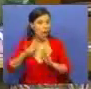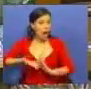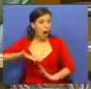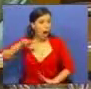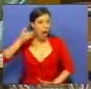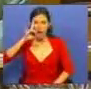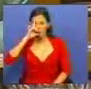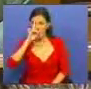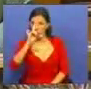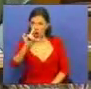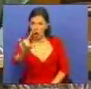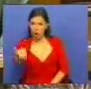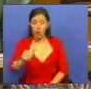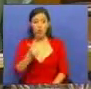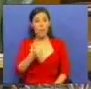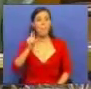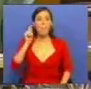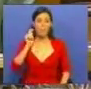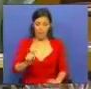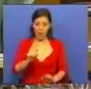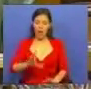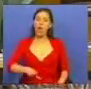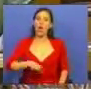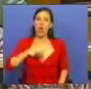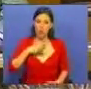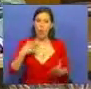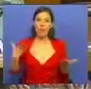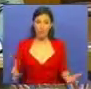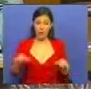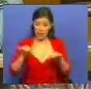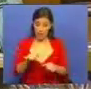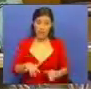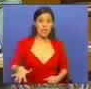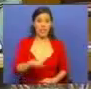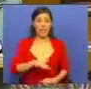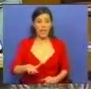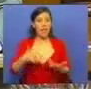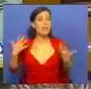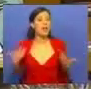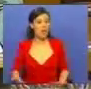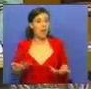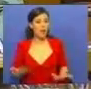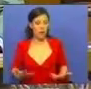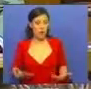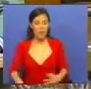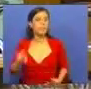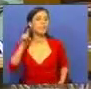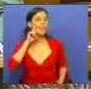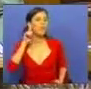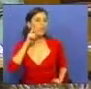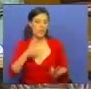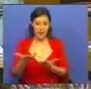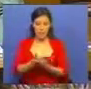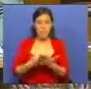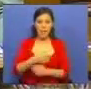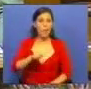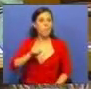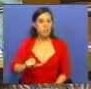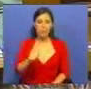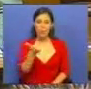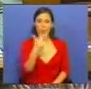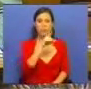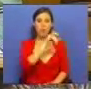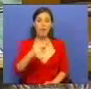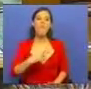bem longe. O Bloco de Esquerda confia que, neste caso e desta vez, em defesa do mercado do bolhão,